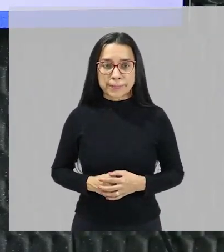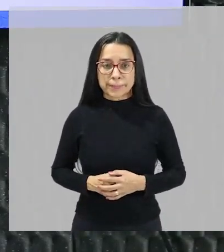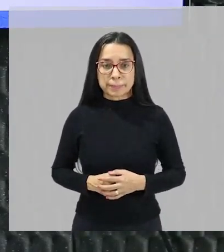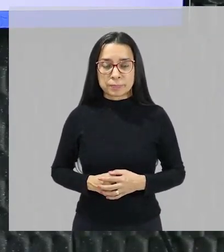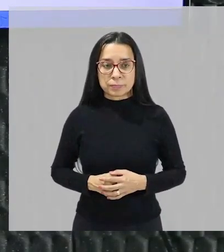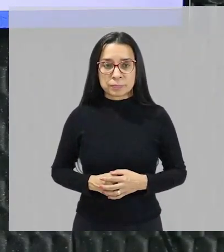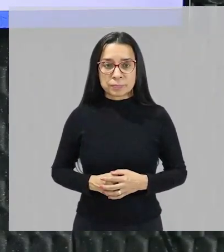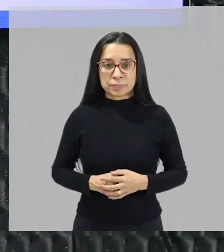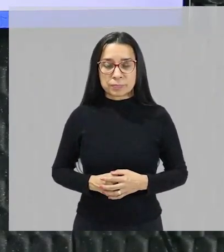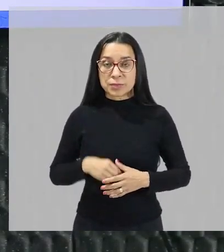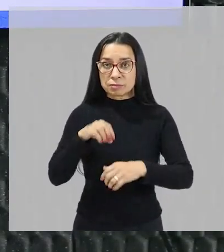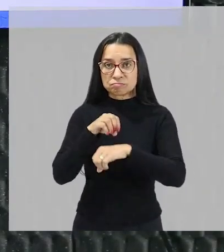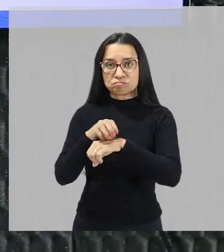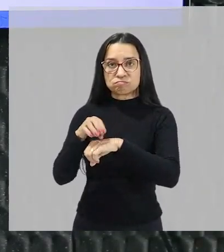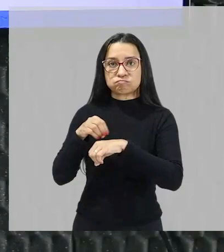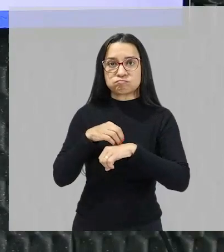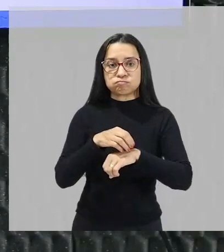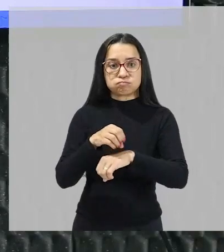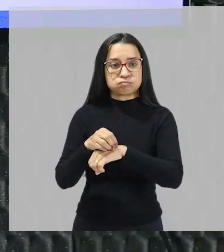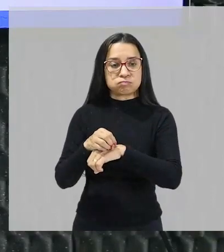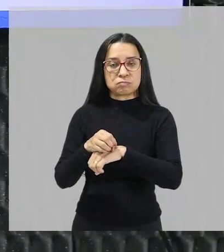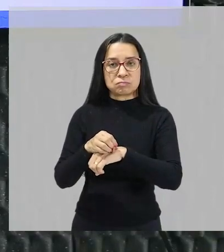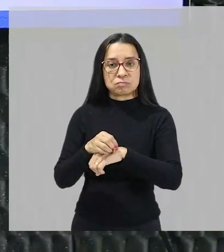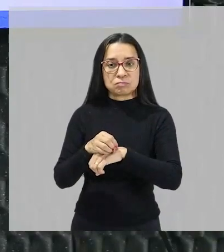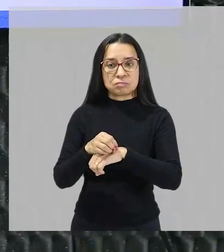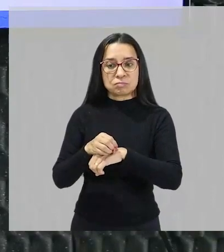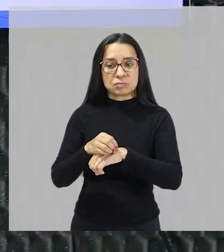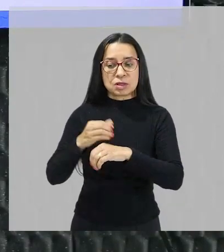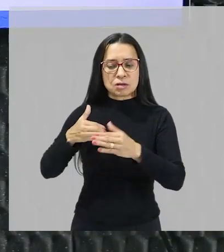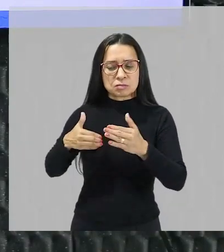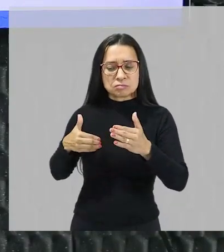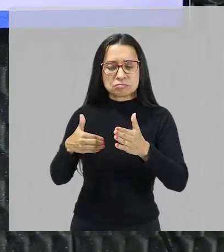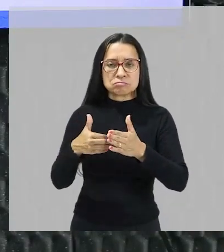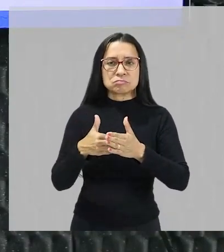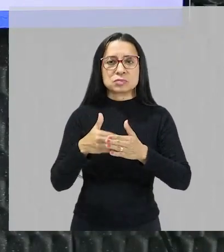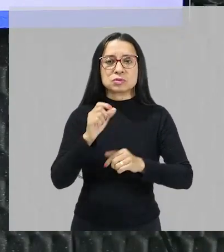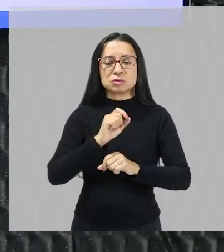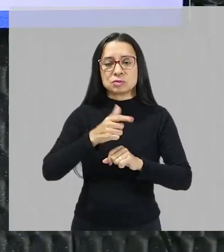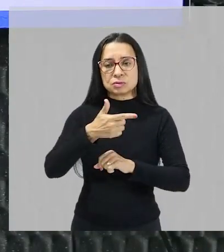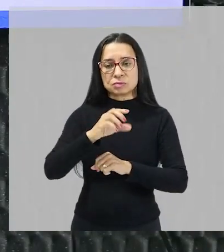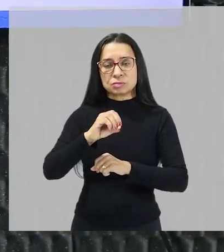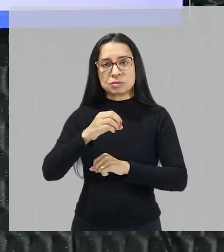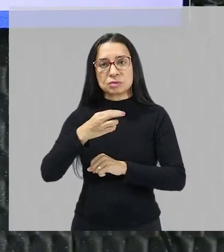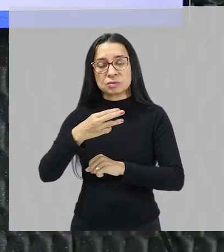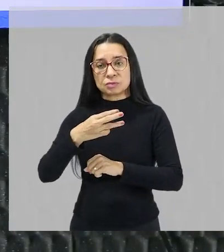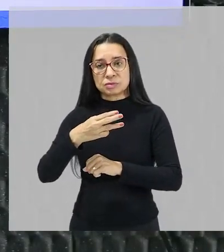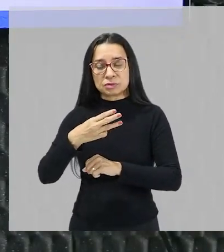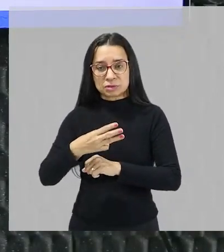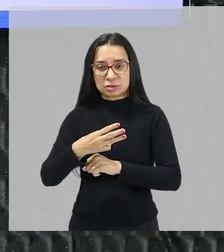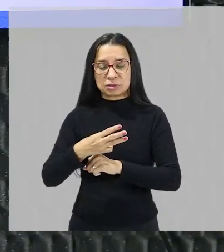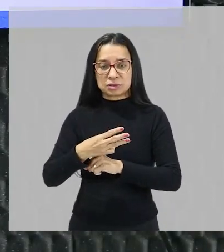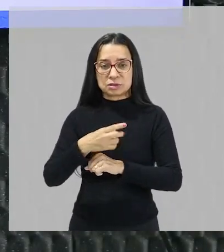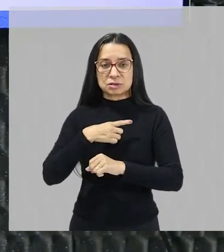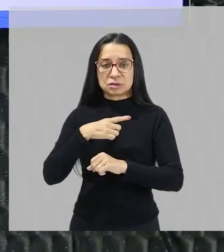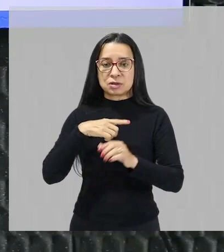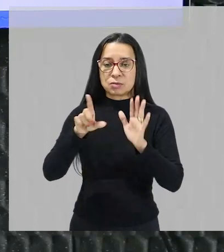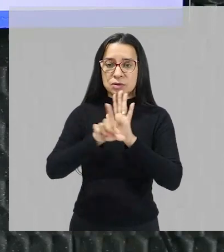e eu vou te dar uma dica. Desde 2003, existe uma lei no Brasil que garante a inserção